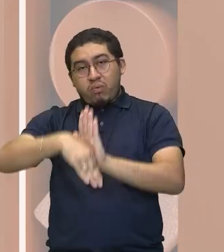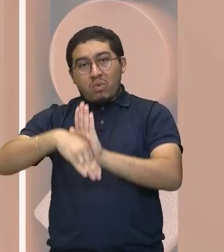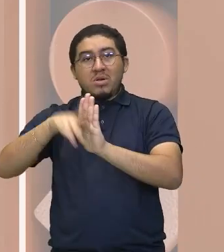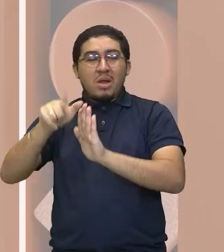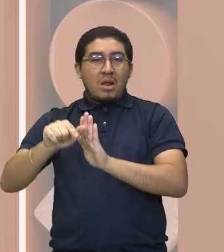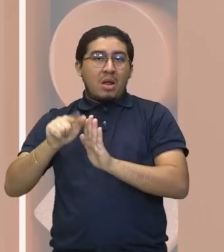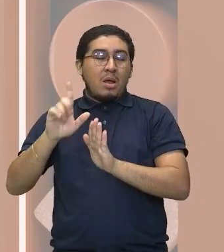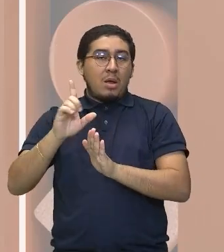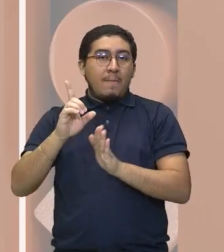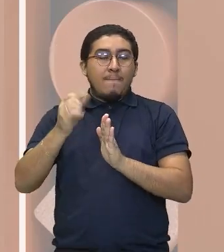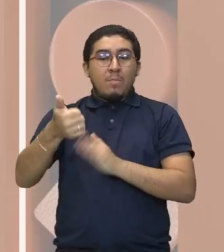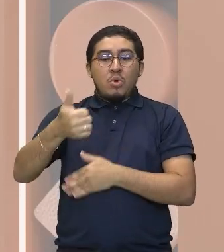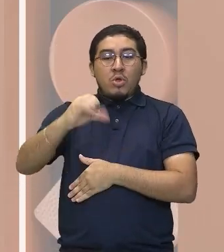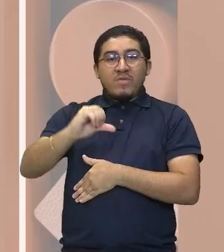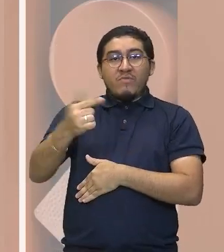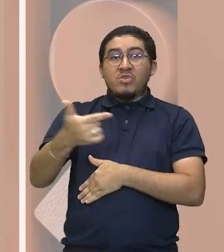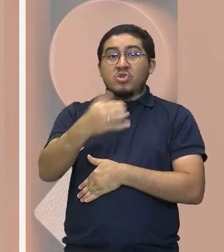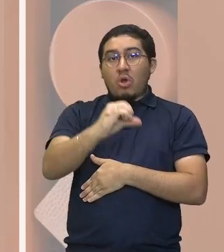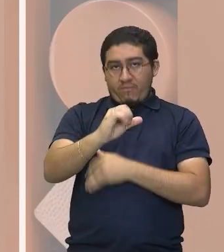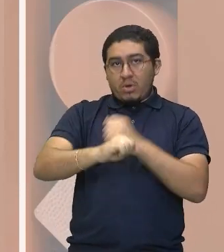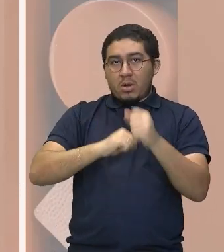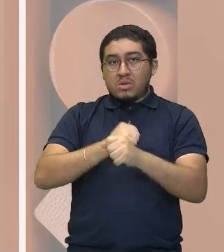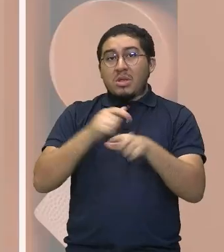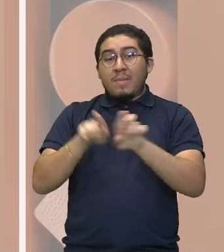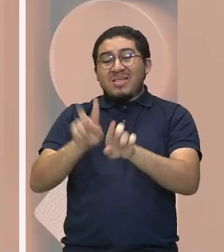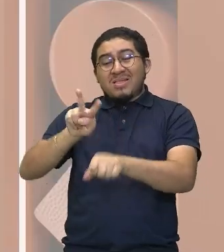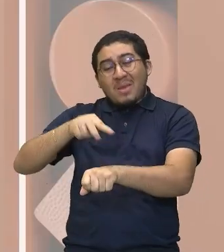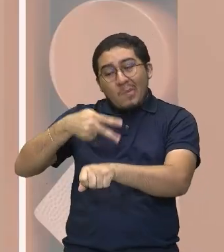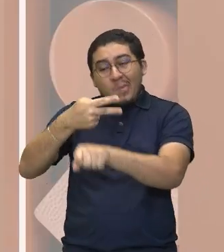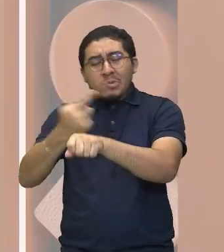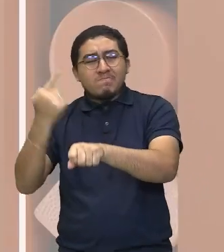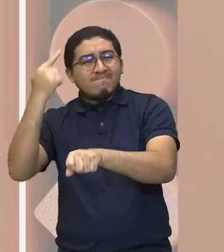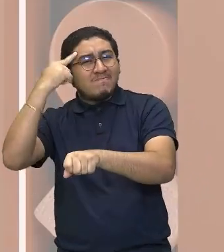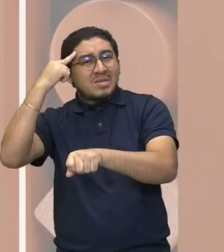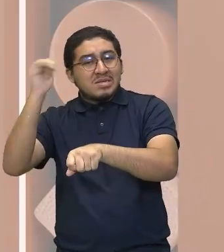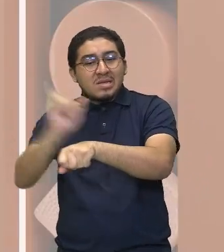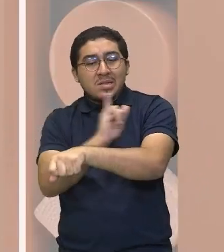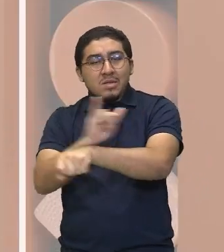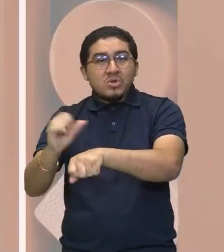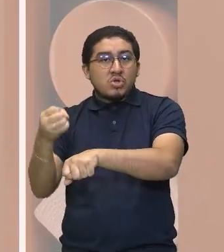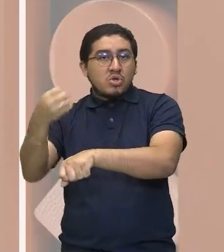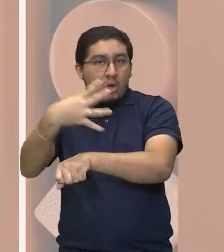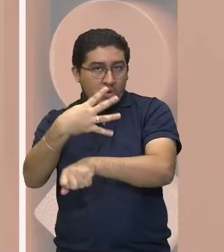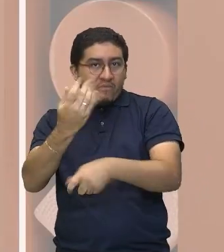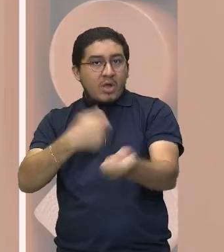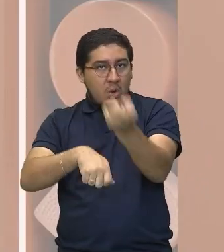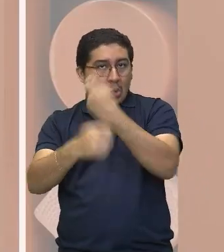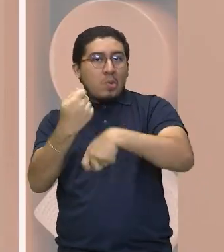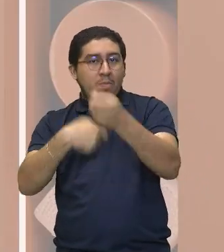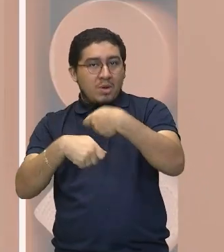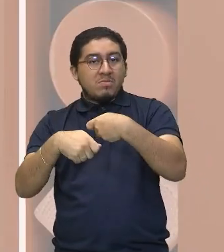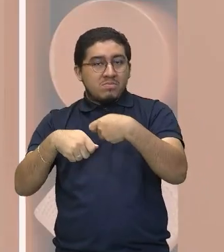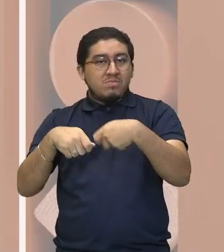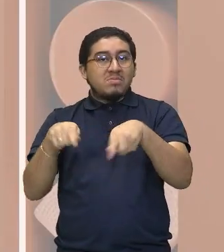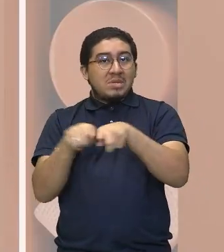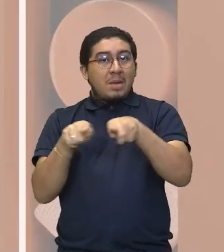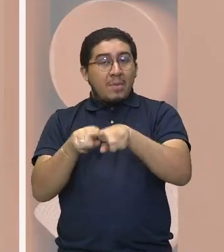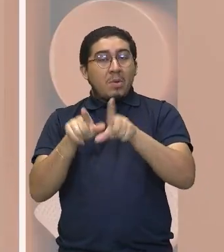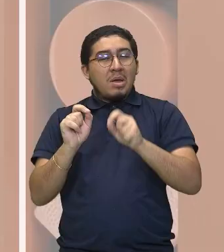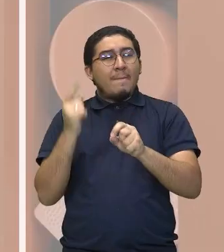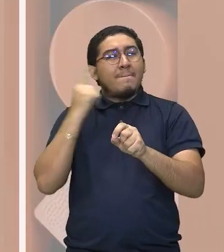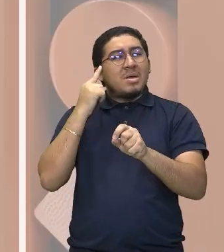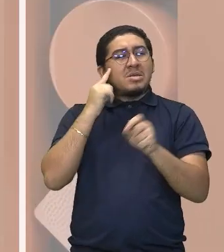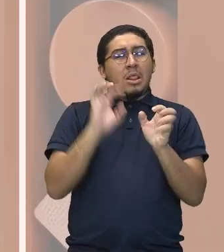1929, que vai ser necessário fazer uma mudança econômica muito grande. E aí a gente deixa de lado o